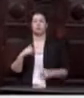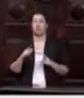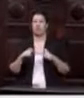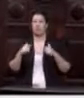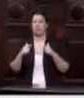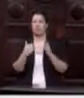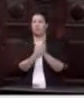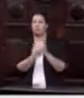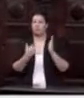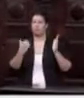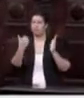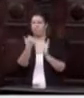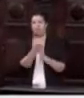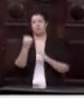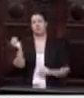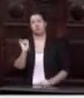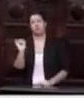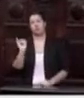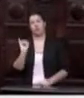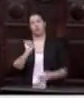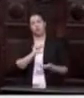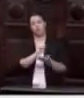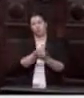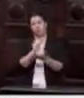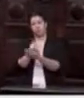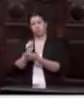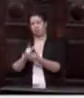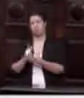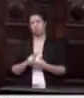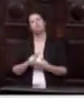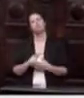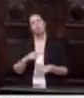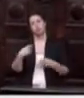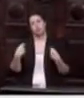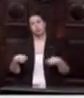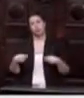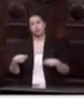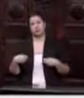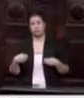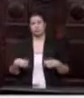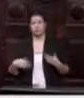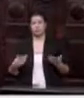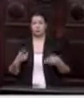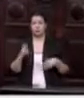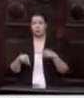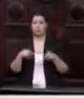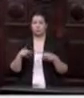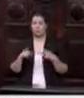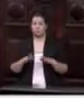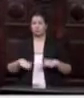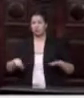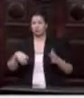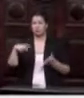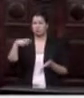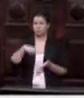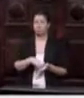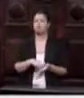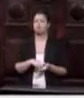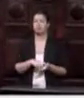no ano seguinte, os impostos para o Fundo de Combate à Pobreza foram... Então, é a população sacrificada